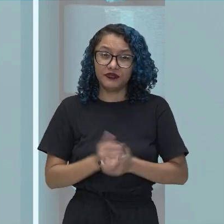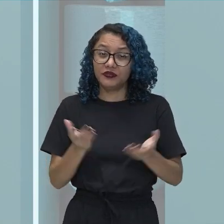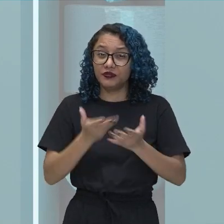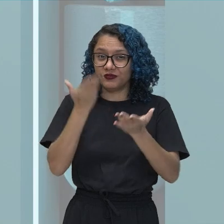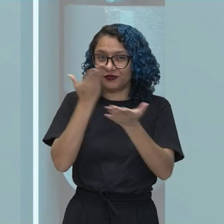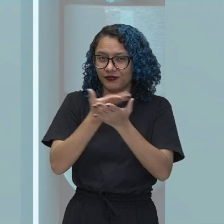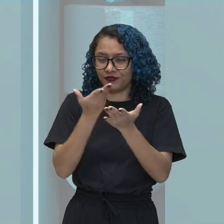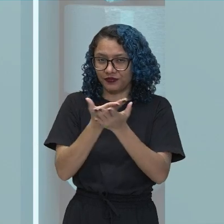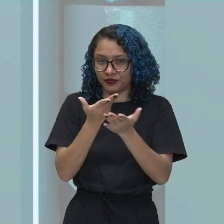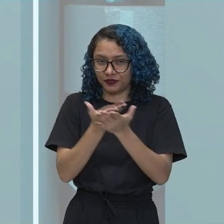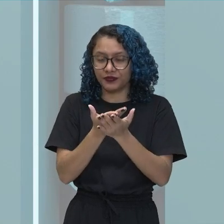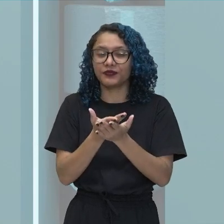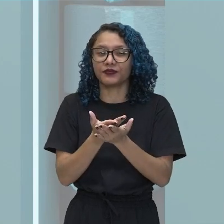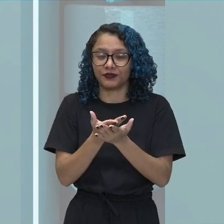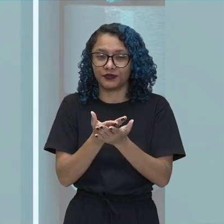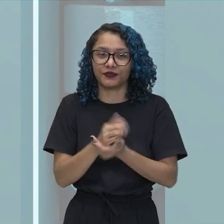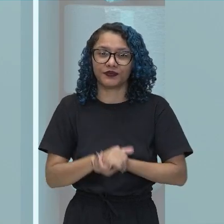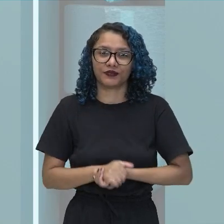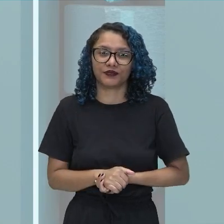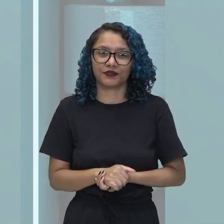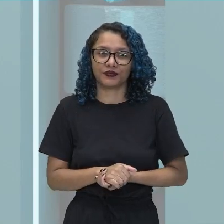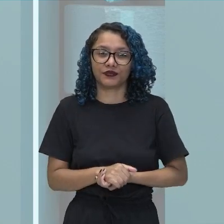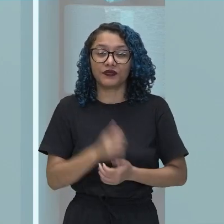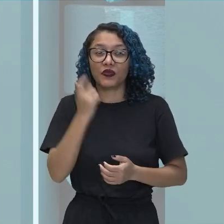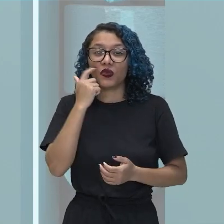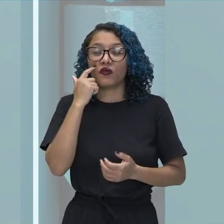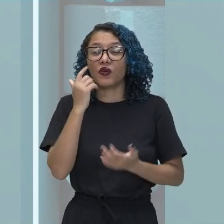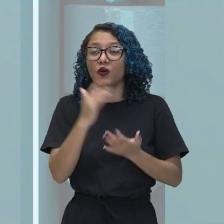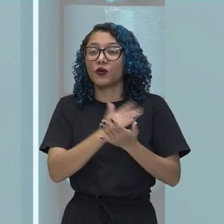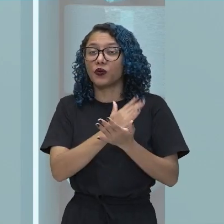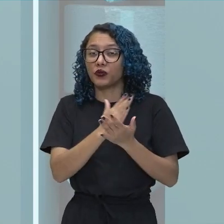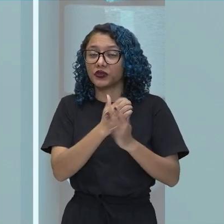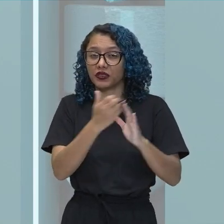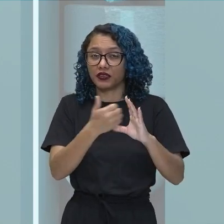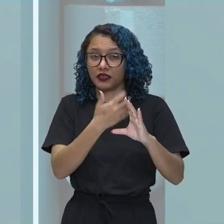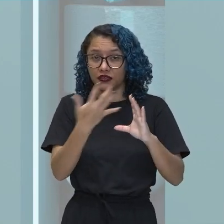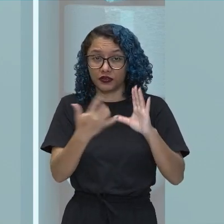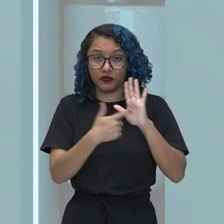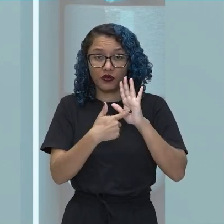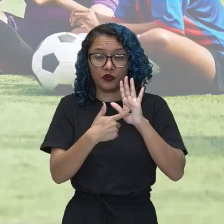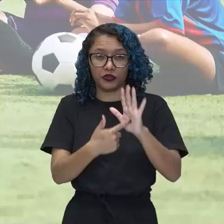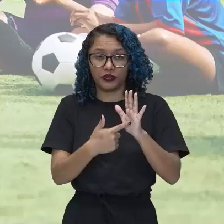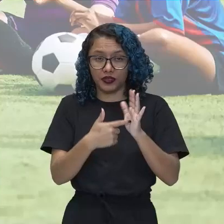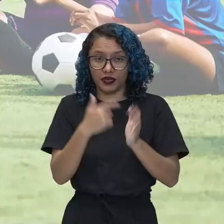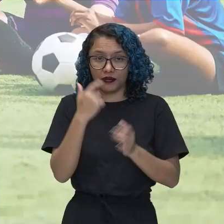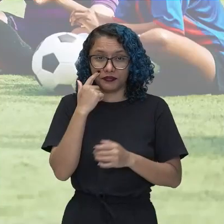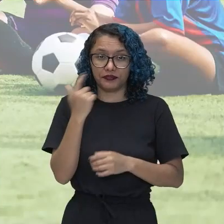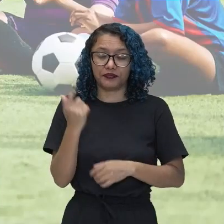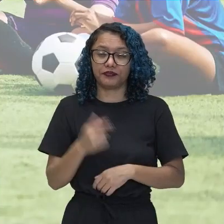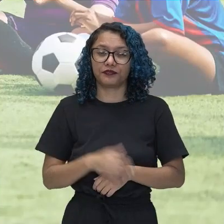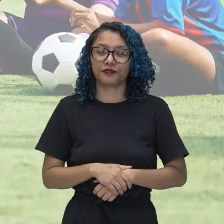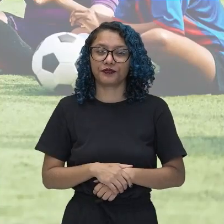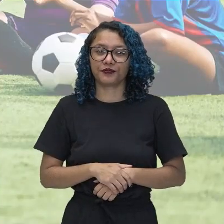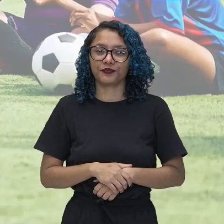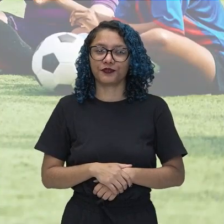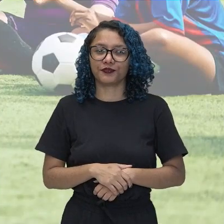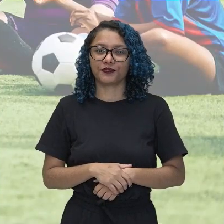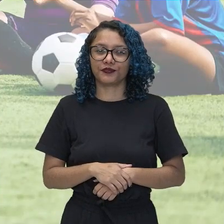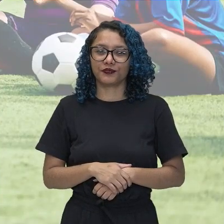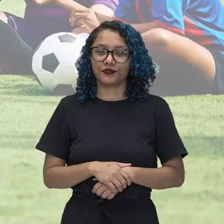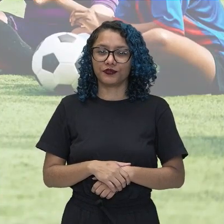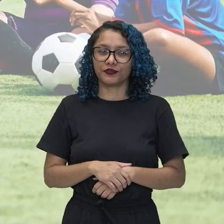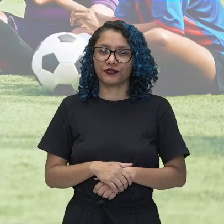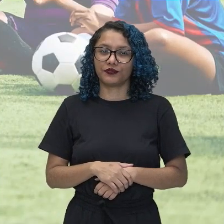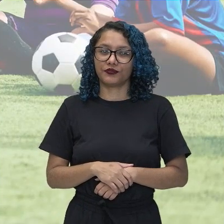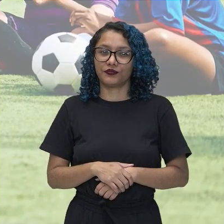partir de algumas características que nós vamos trazer. Então, acompanhem aí comigo sobre o que